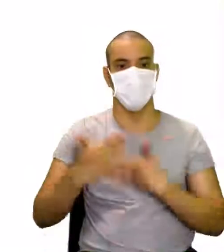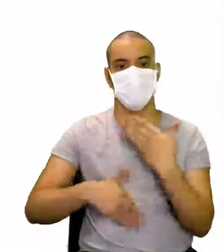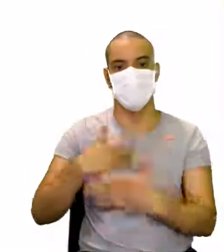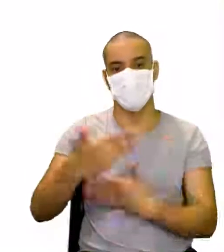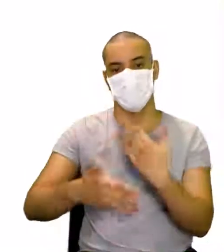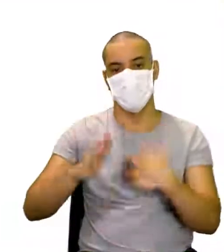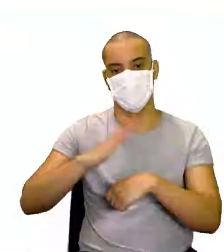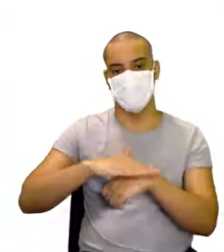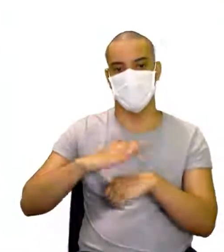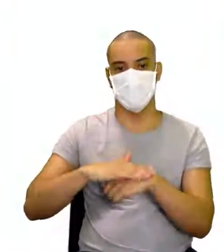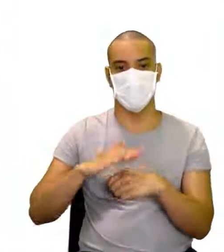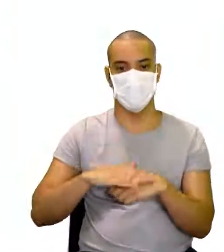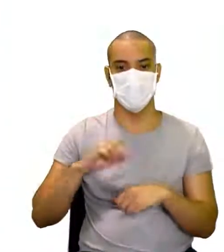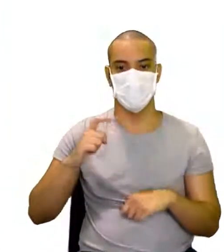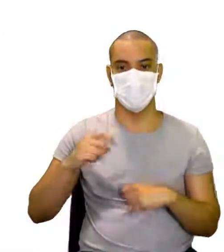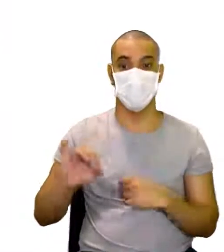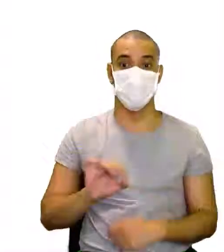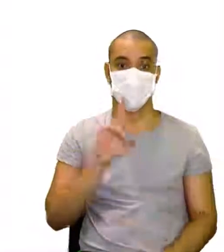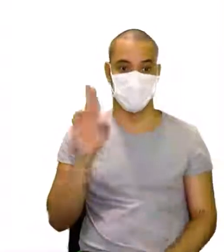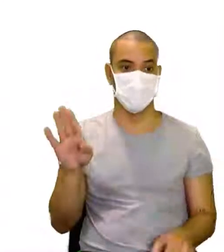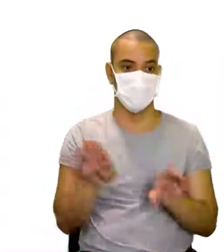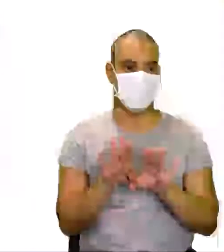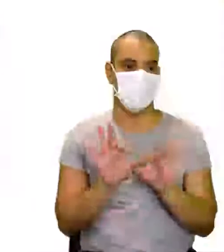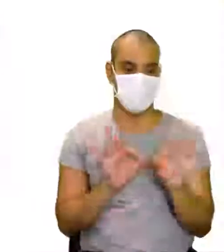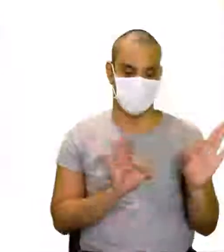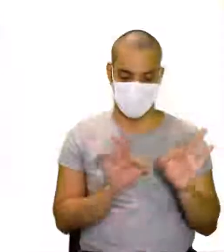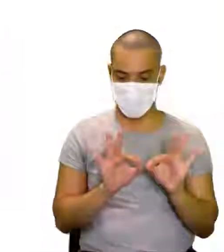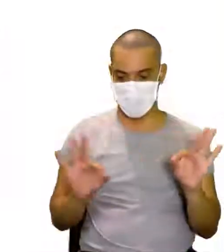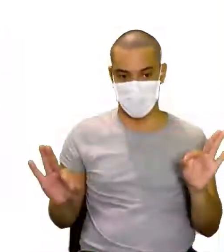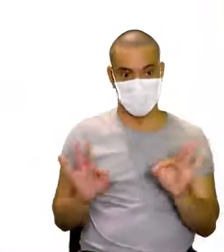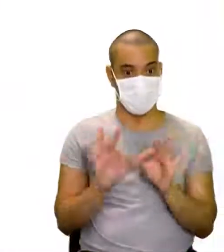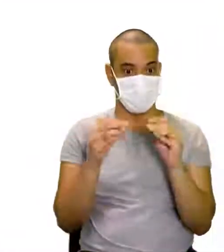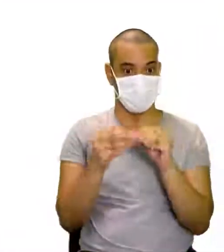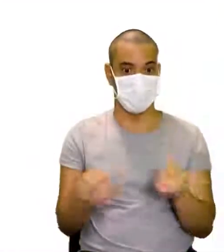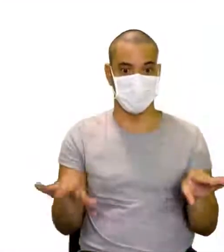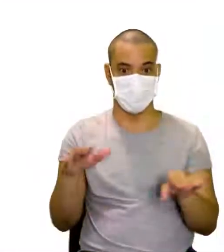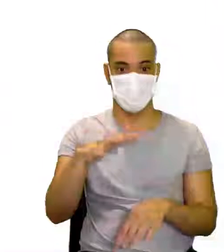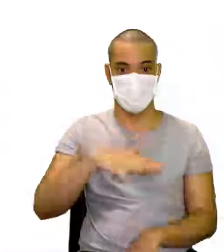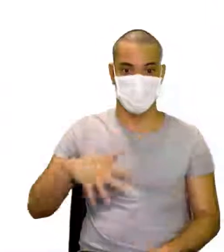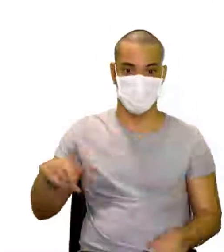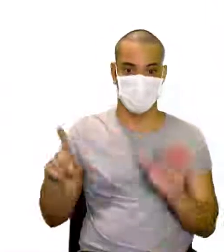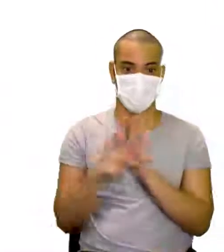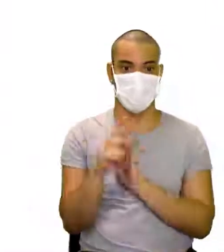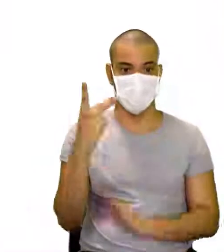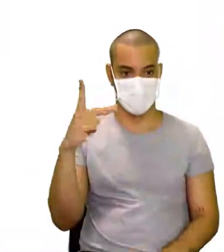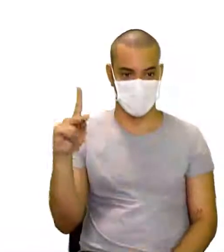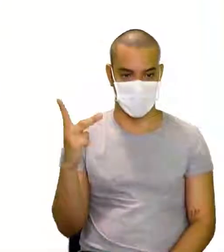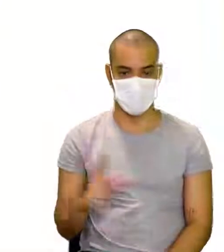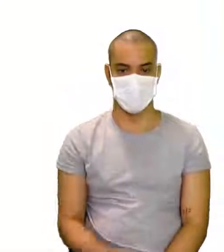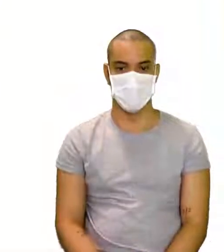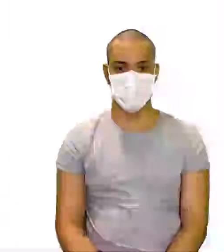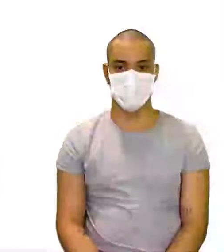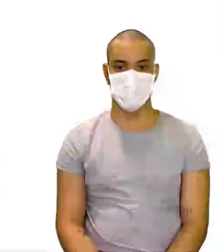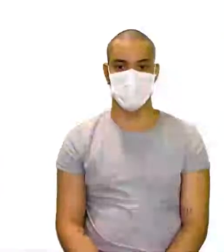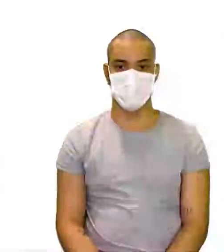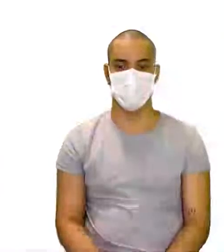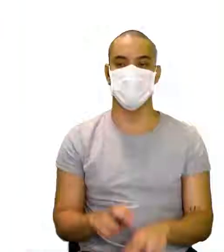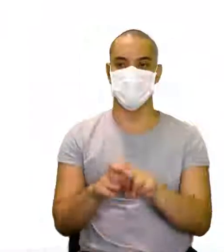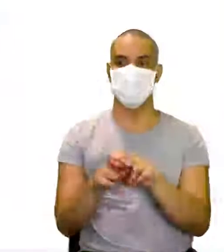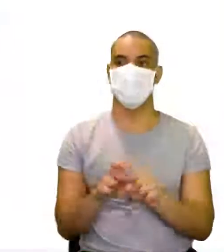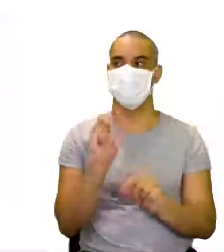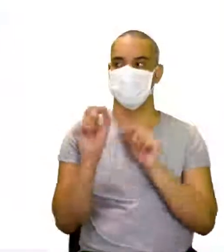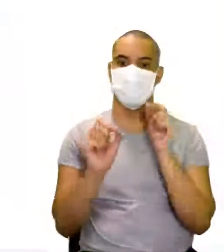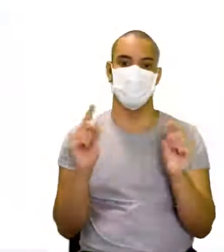de sua extensão ou em caso de tamanho desprezível ao redor desse, tá? Então, aqui o que